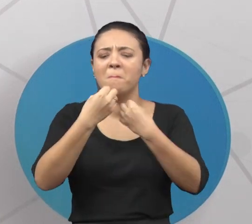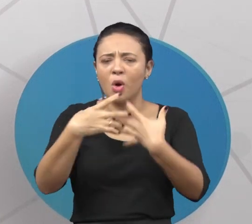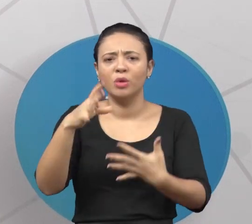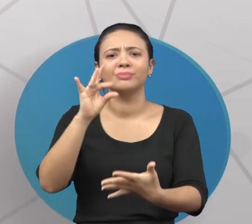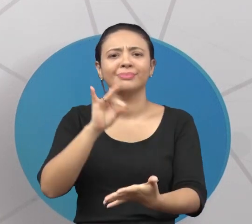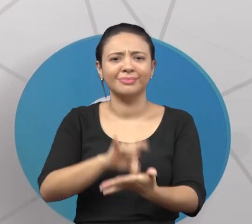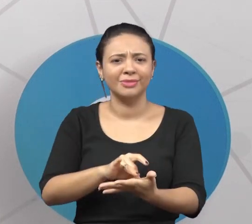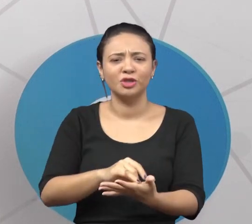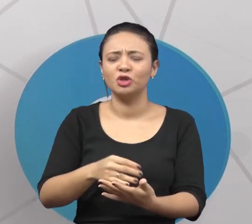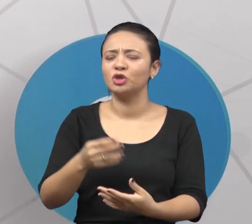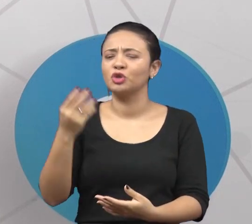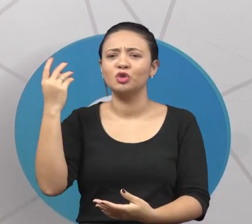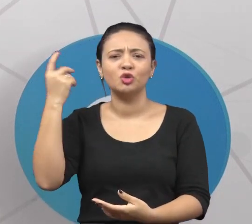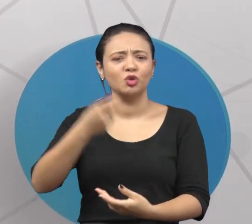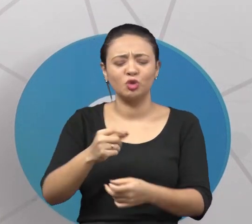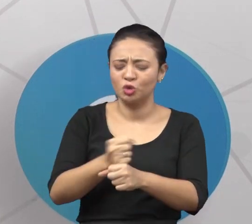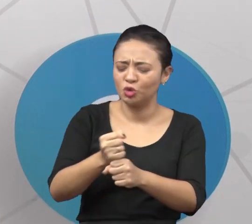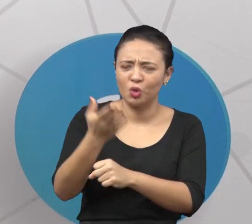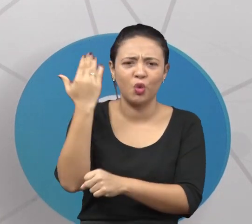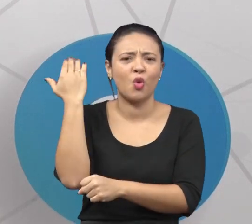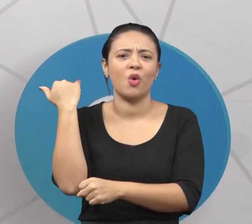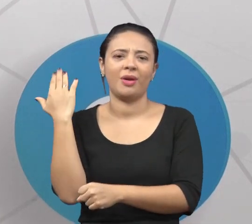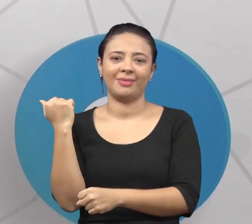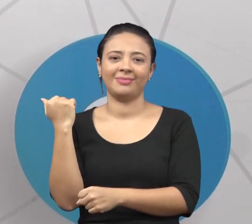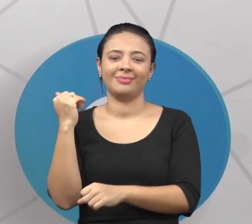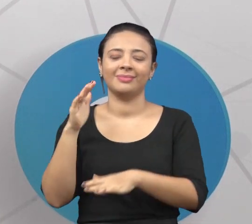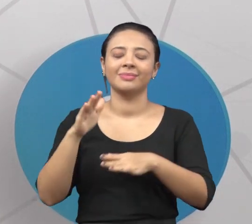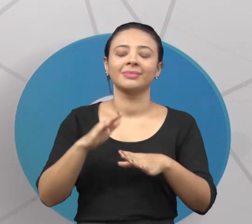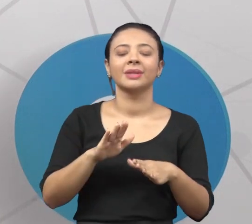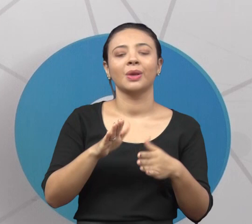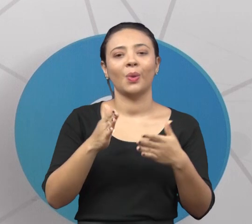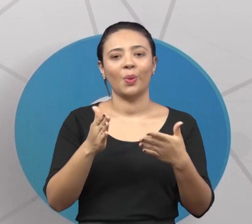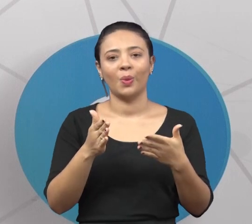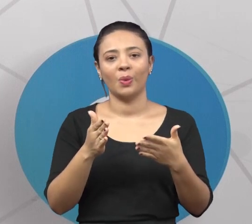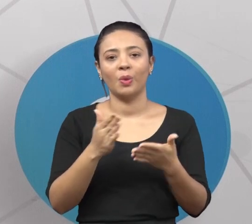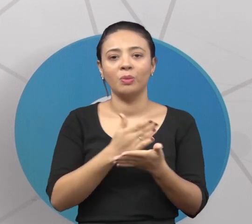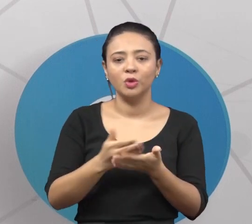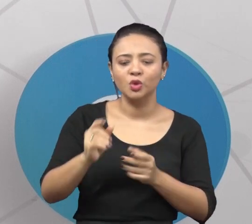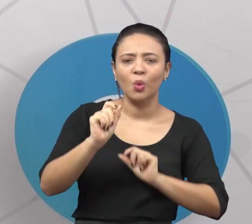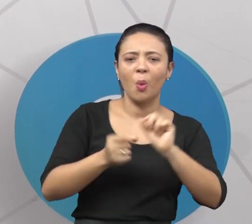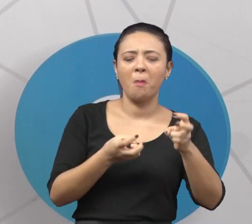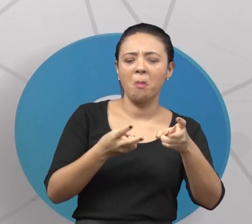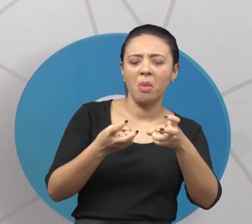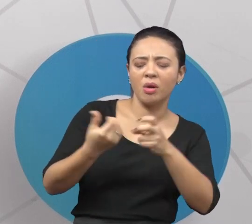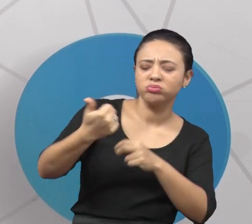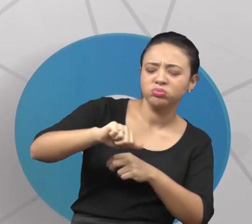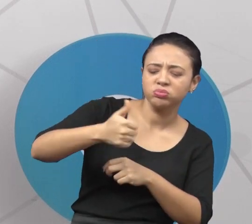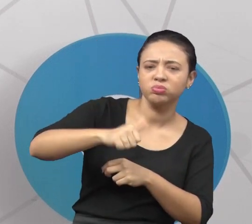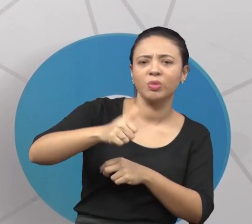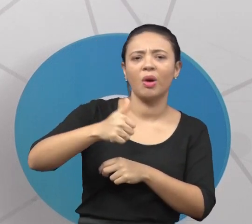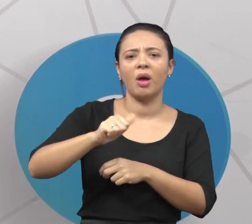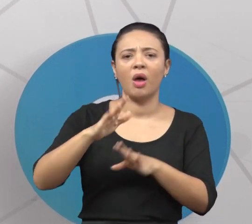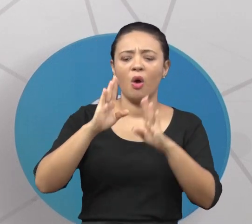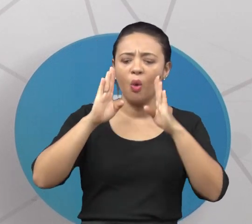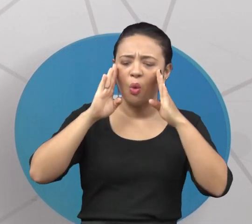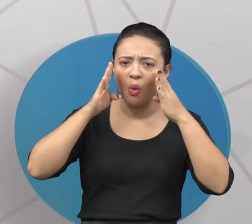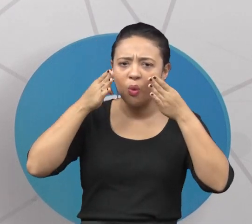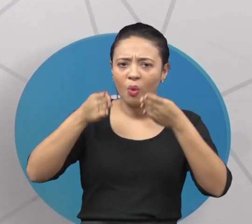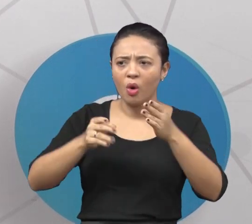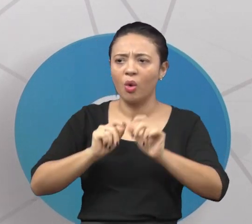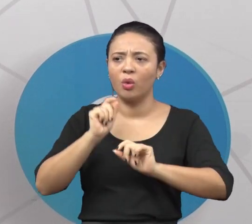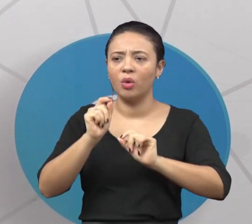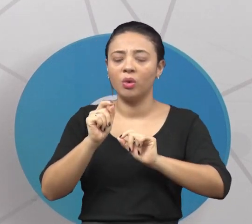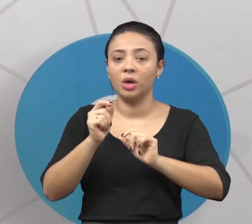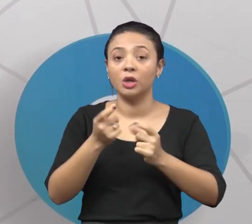todos os tempos, que começou essa questão de análise tá? Voltado aí para índices